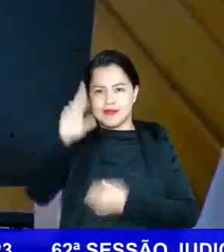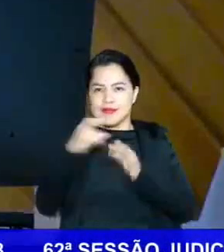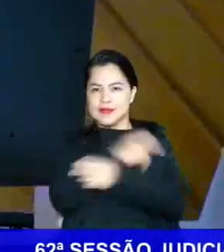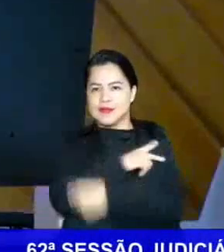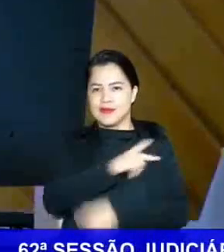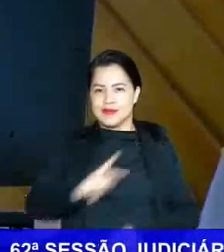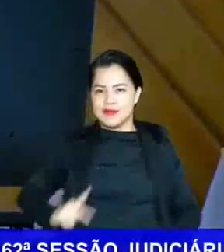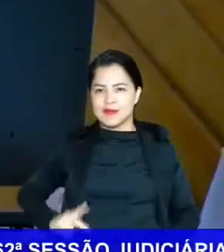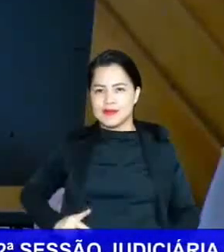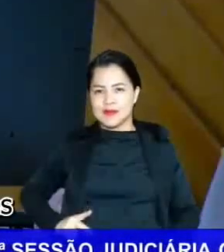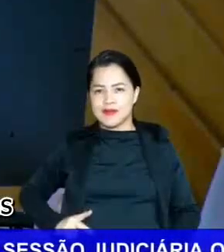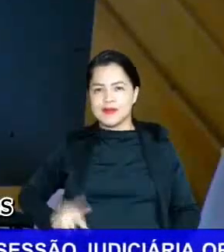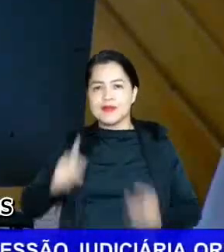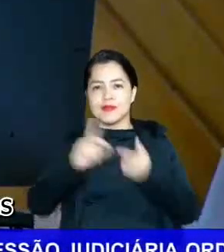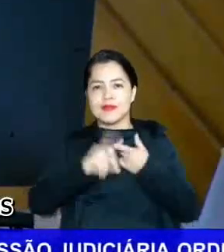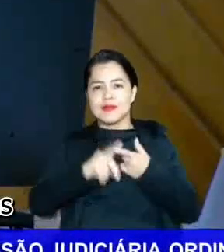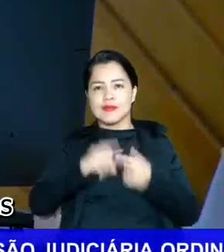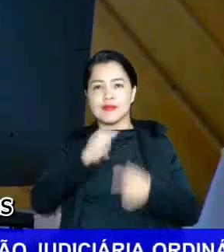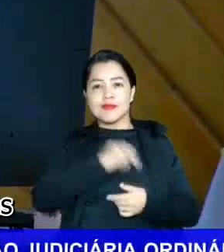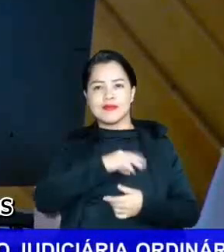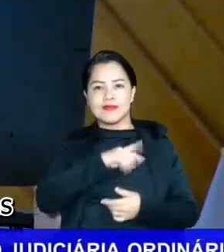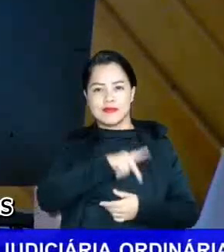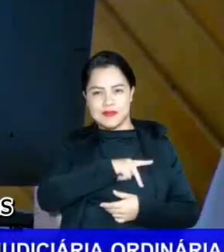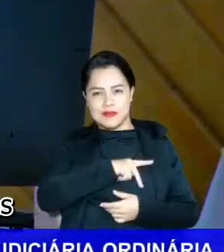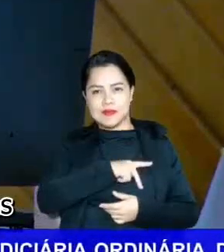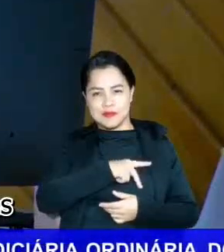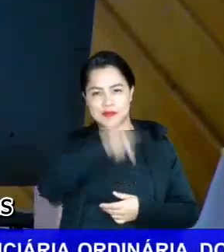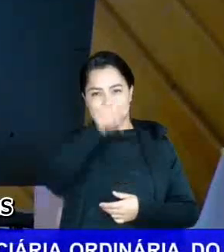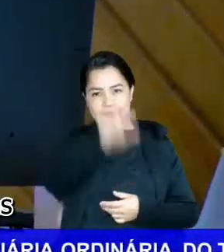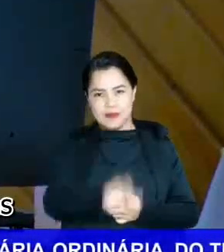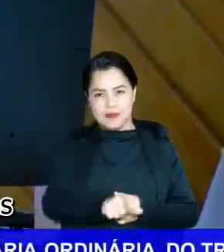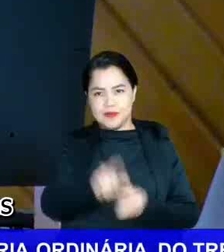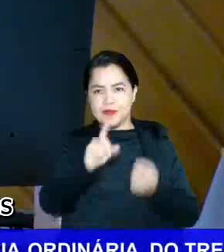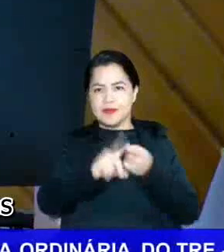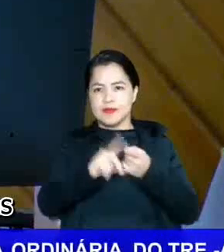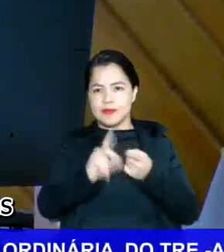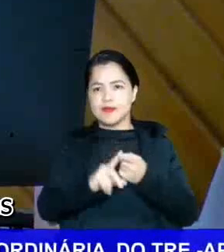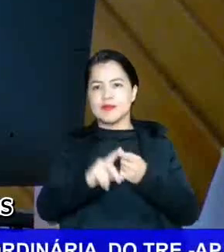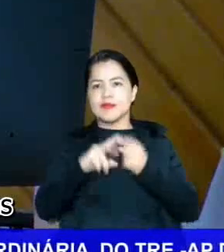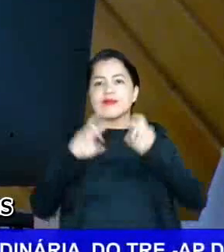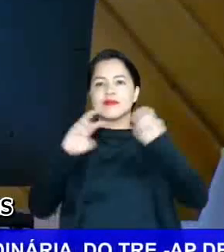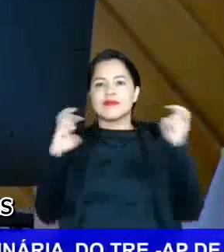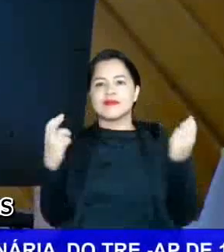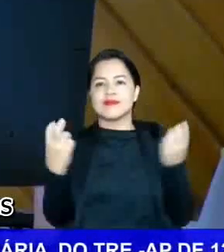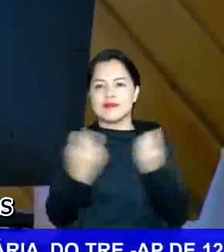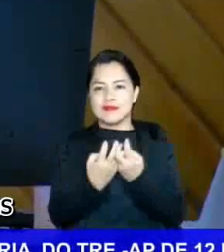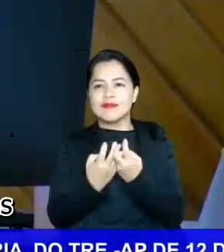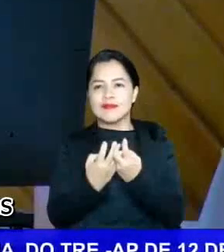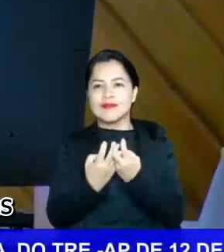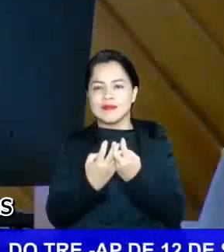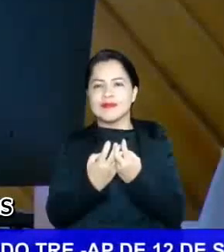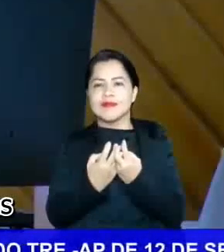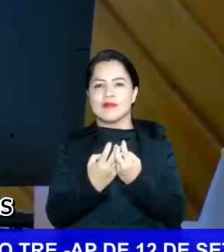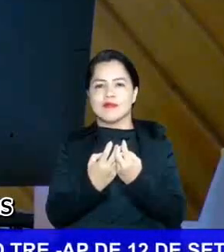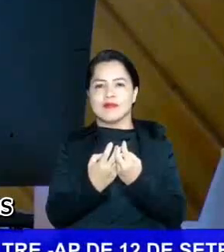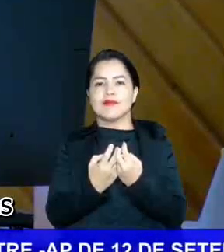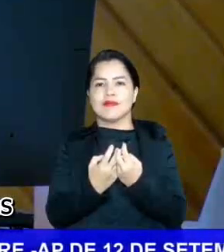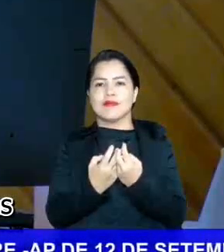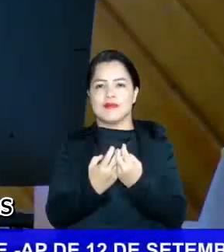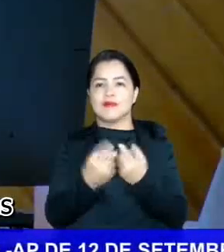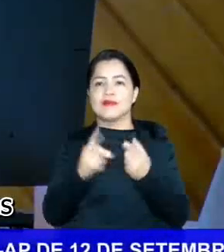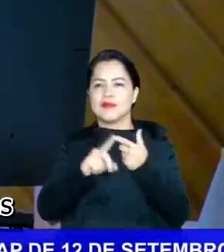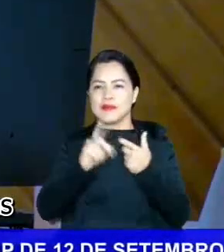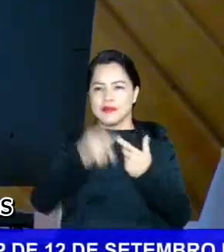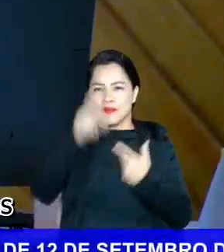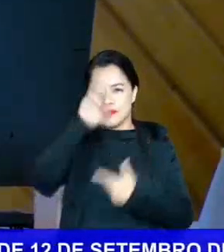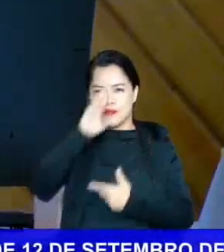presidente. Na tela, a juíza Paola Santos. Eleitoral, ilustres Ela é uma mulher pares, de pele clara, cabelos castanhos ilustres escuros,